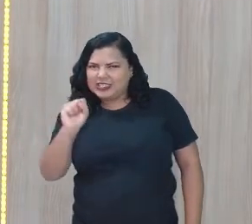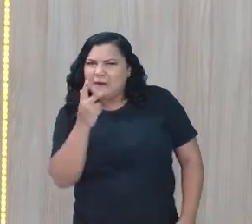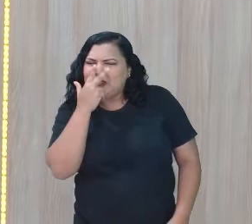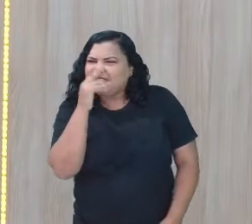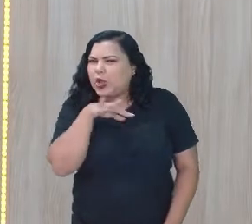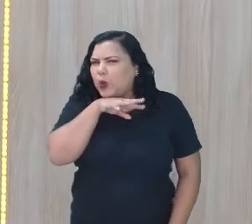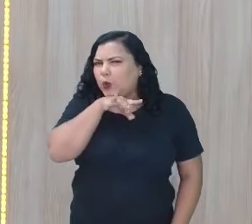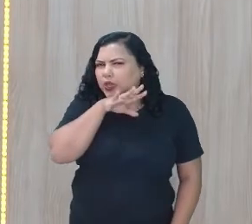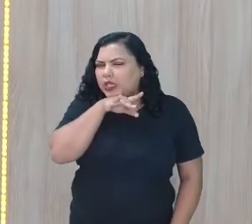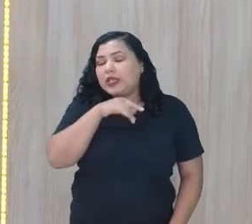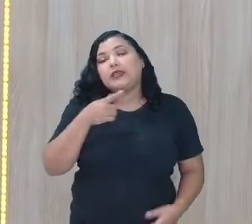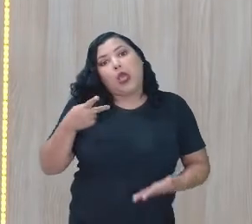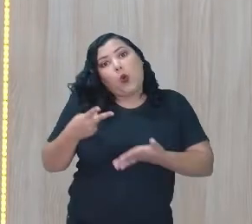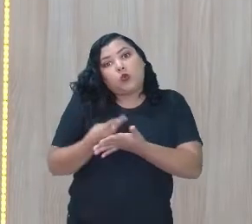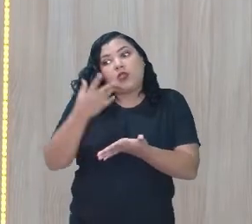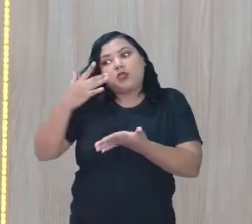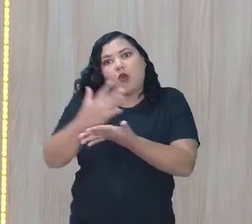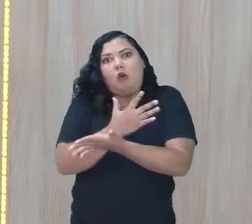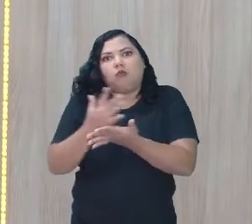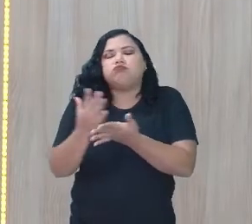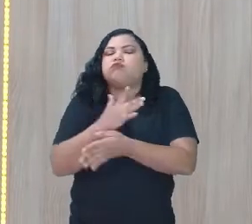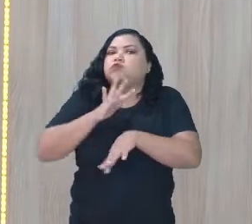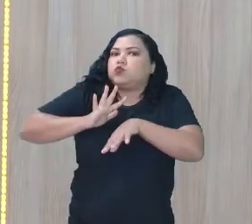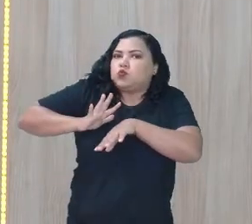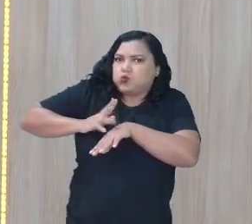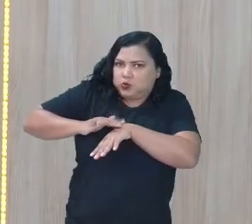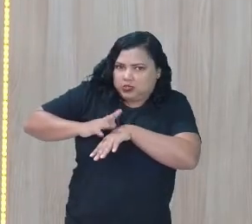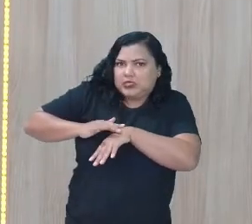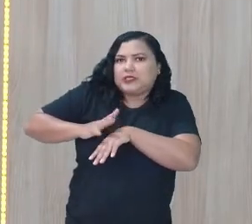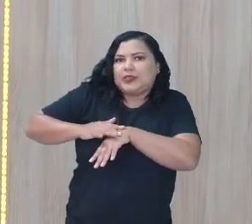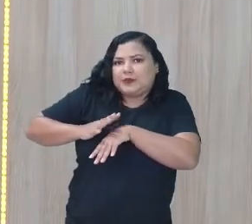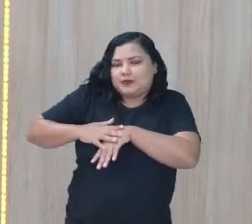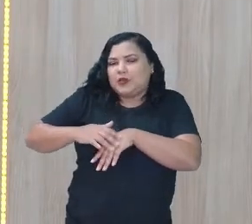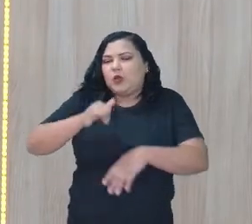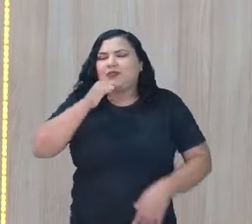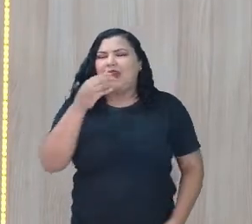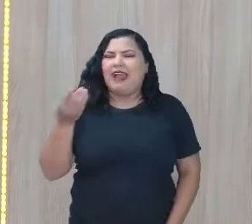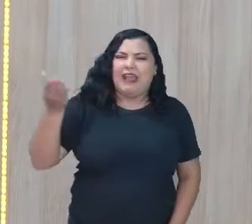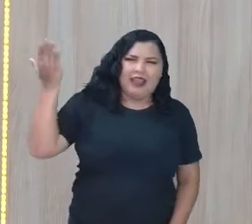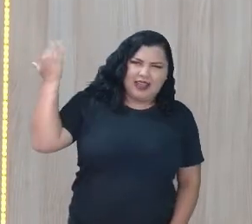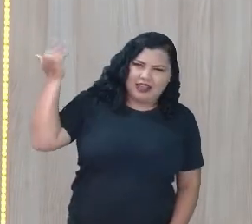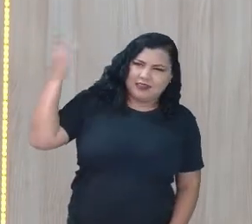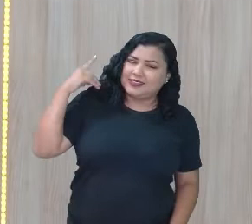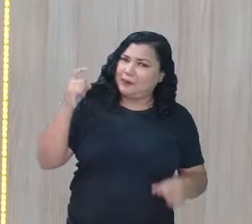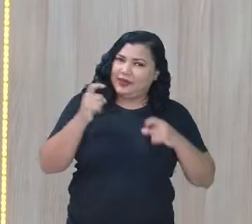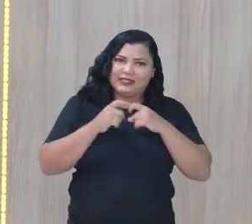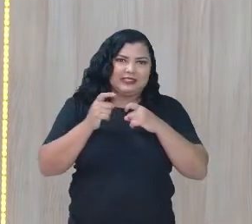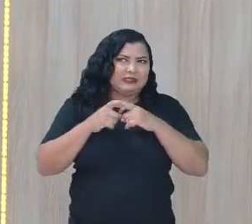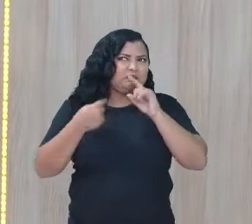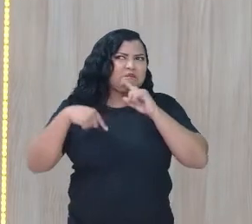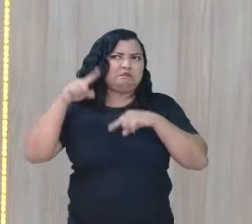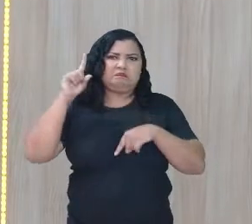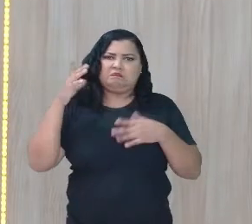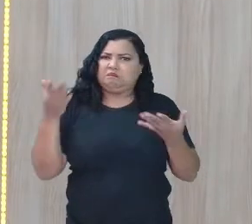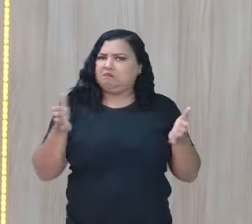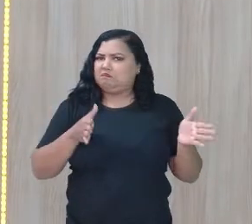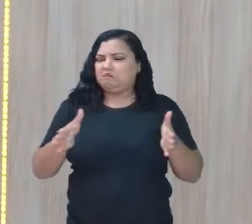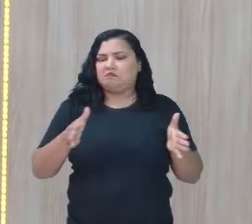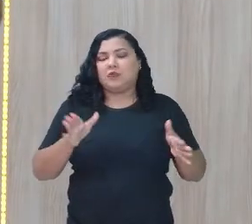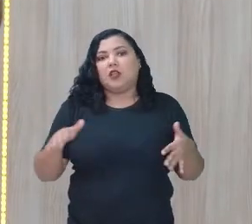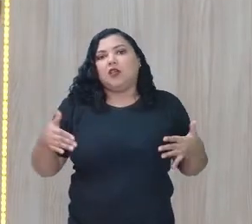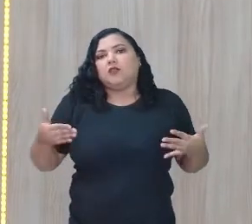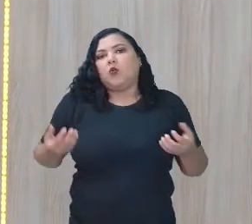alguns surtos, né, de algumas doenças que, como a medicina ela não era tão avançada naquele período,